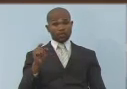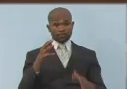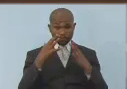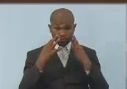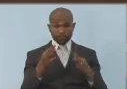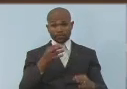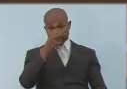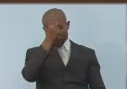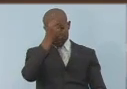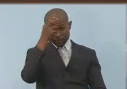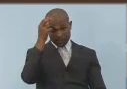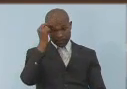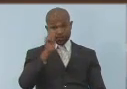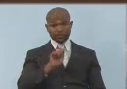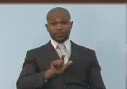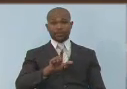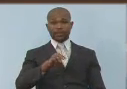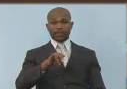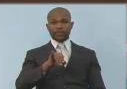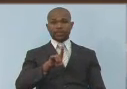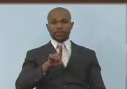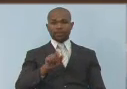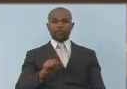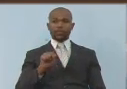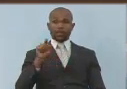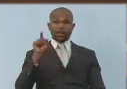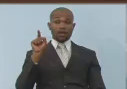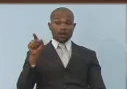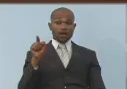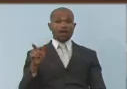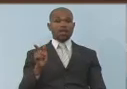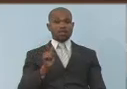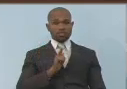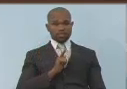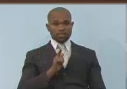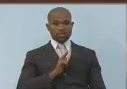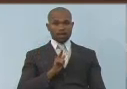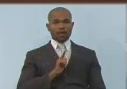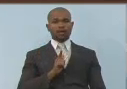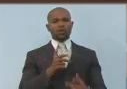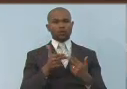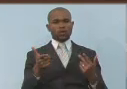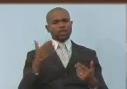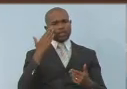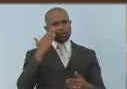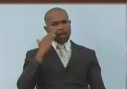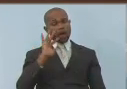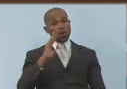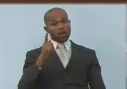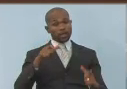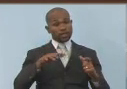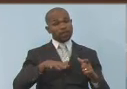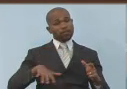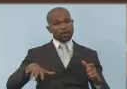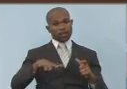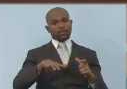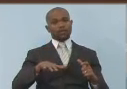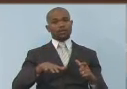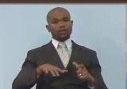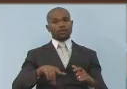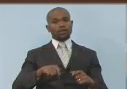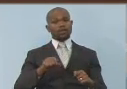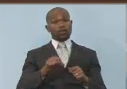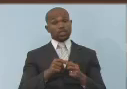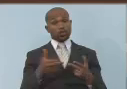prefeito Almeida, tá? Porque ele tem por obrigação saber o que se passa no bairro. Ele fazer as